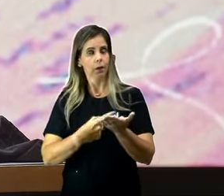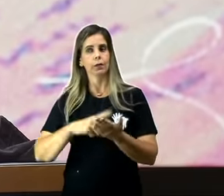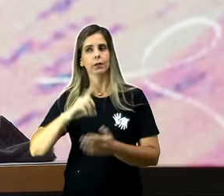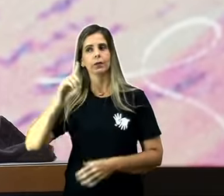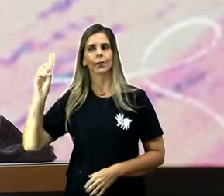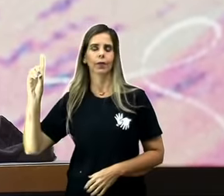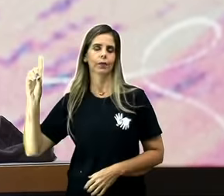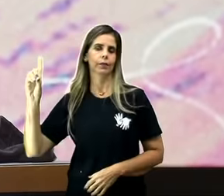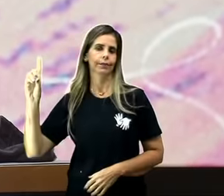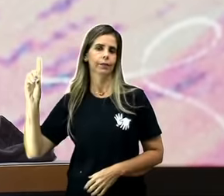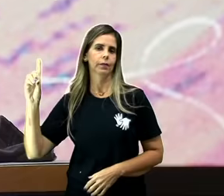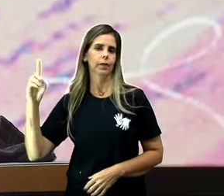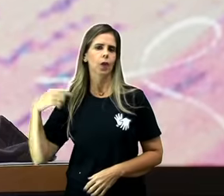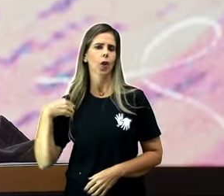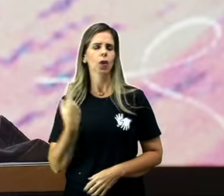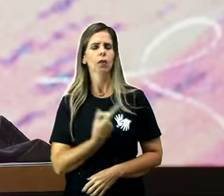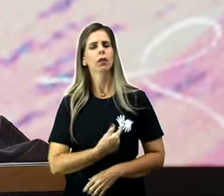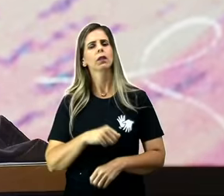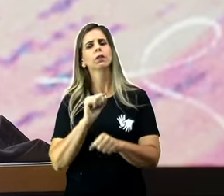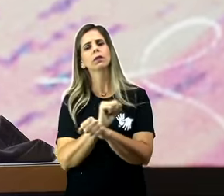fora?